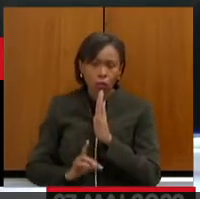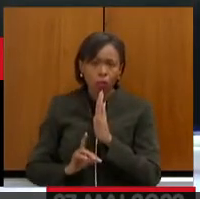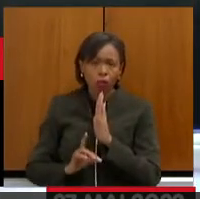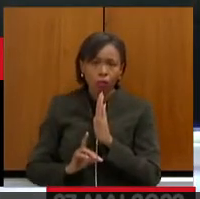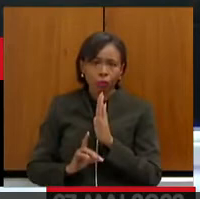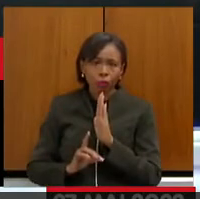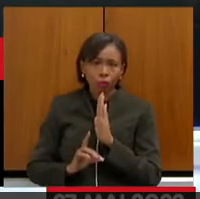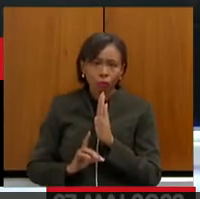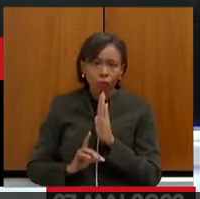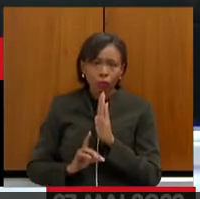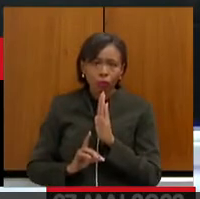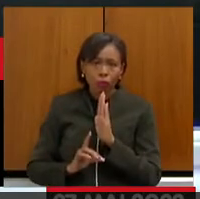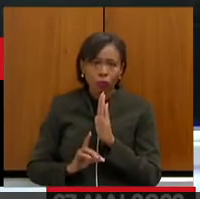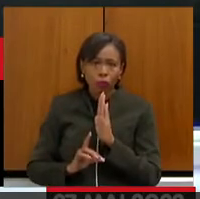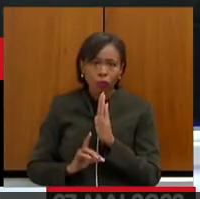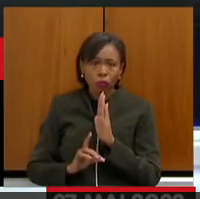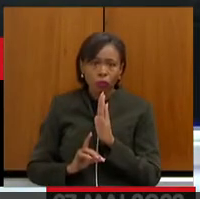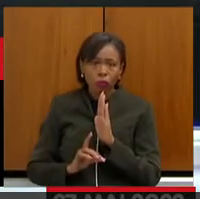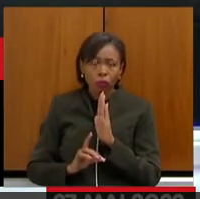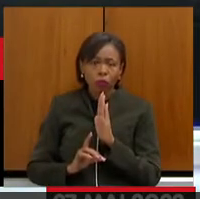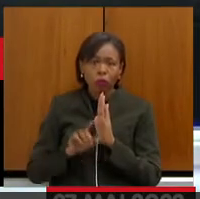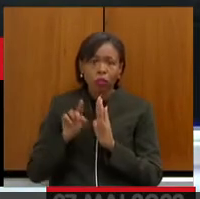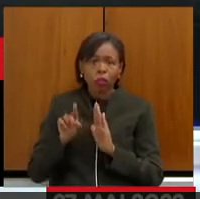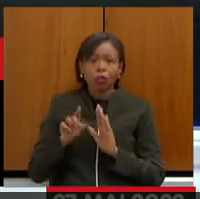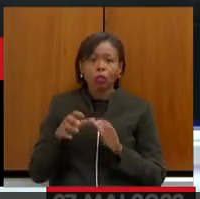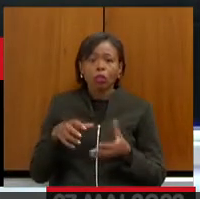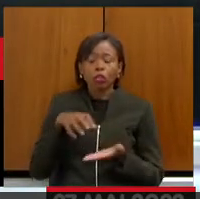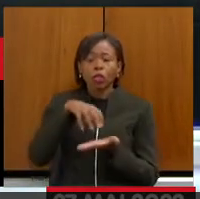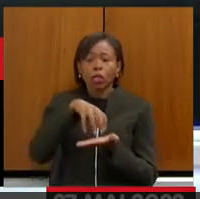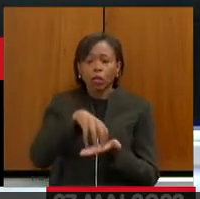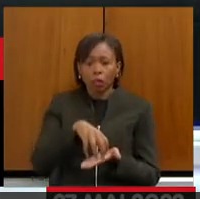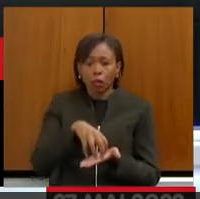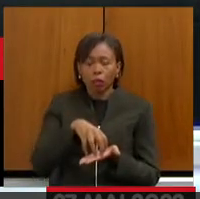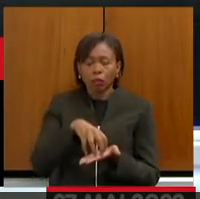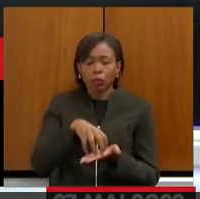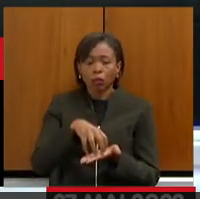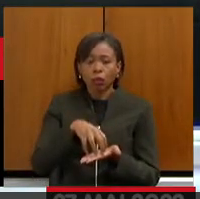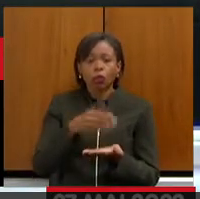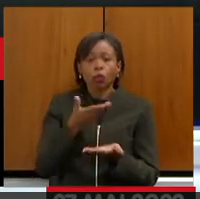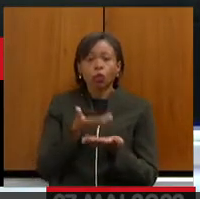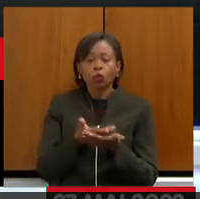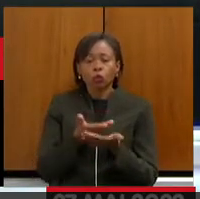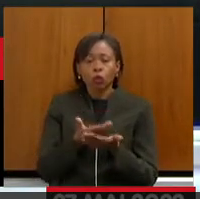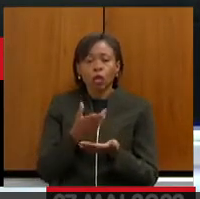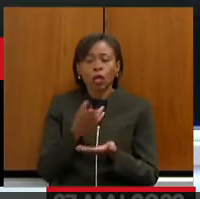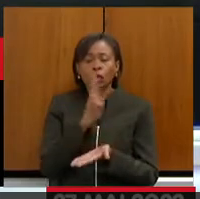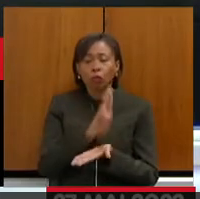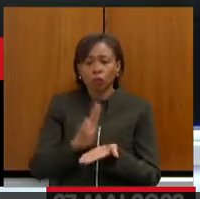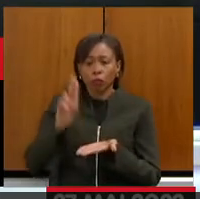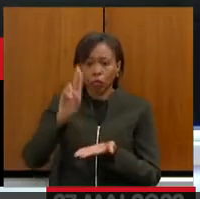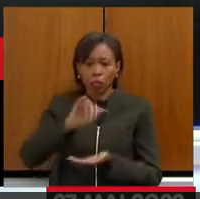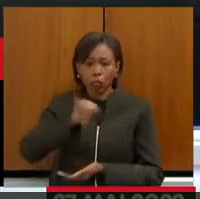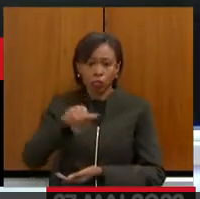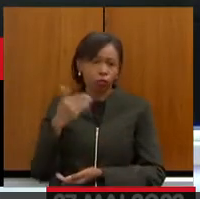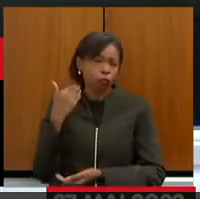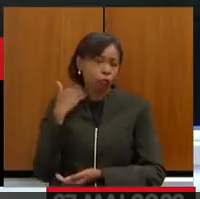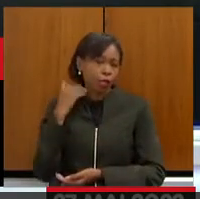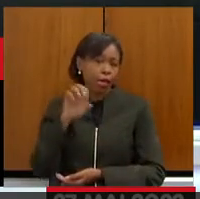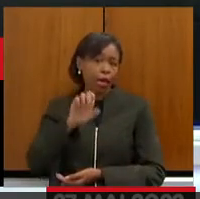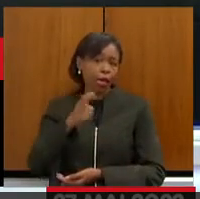dos estudantes da Universidade Federal de Juiz de Fora eesa Luna do Parlamento jovem de